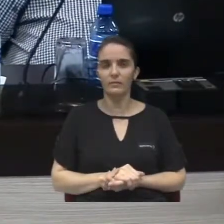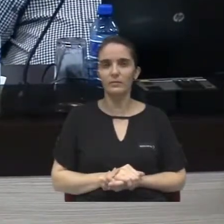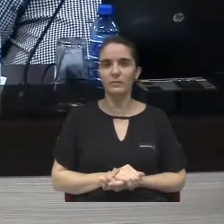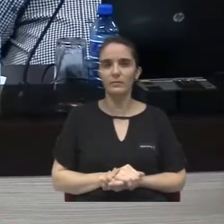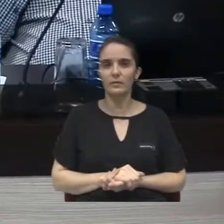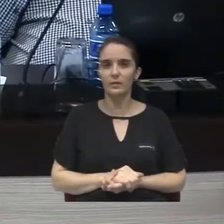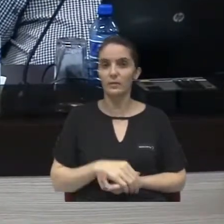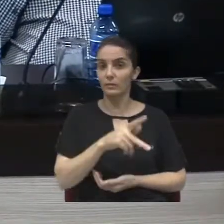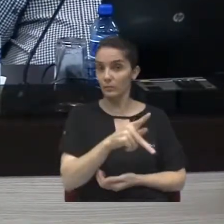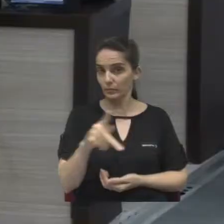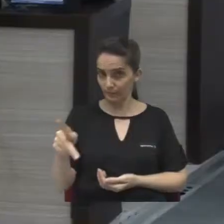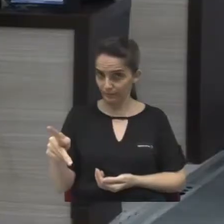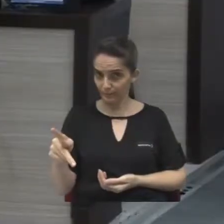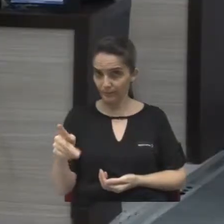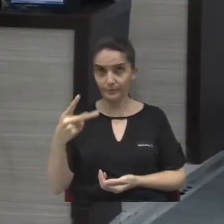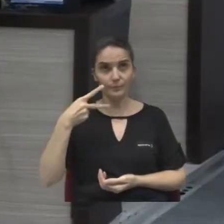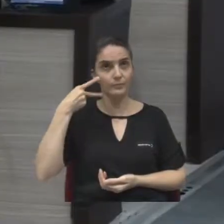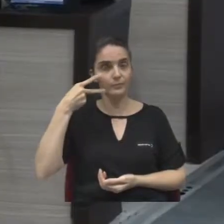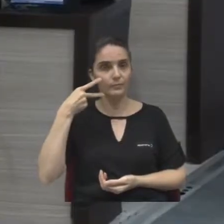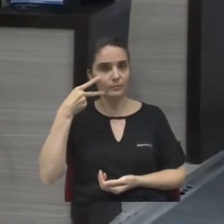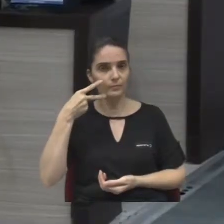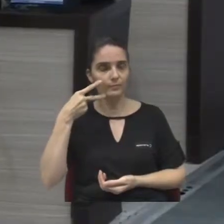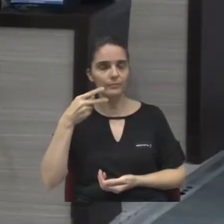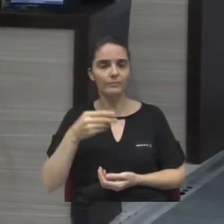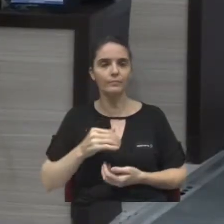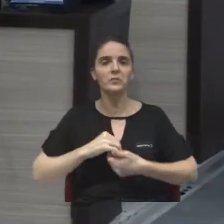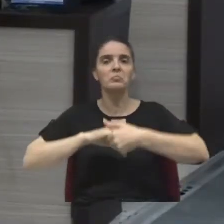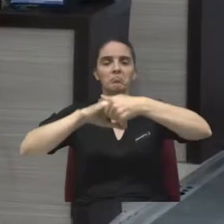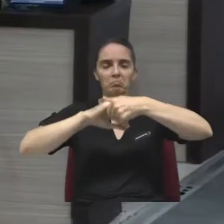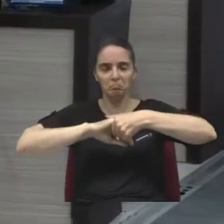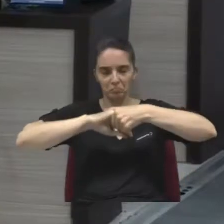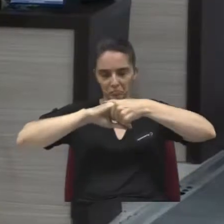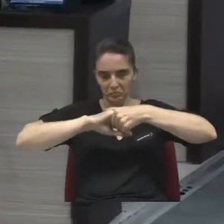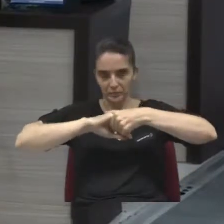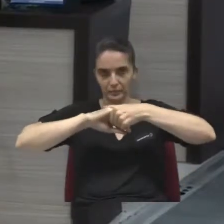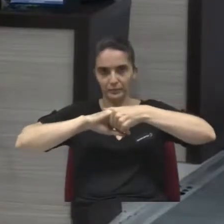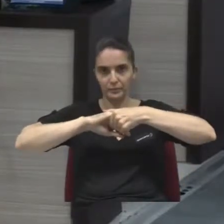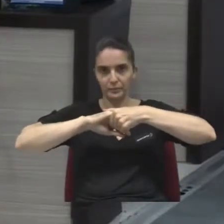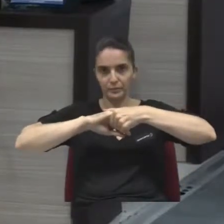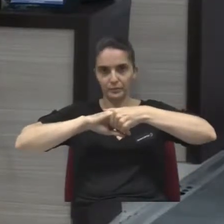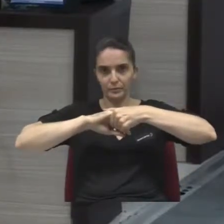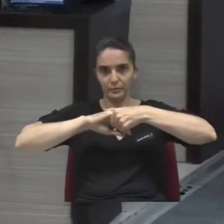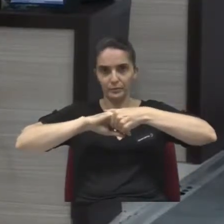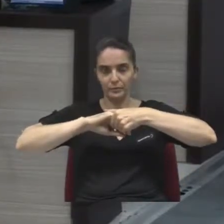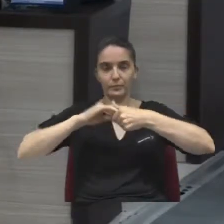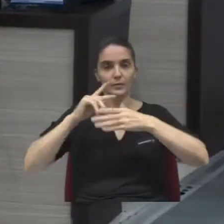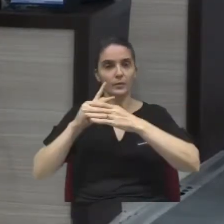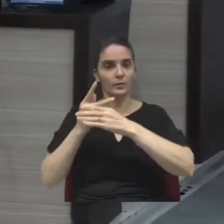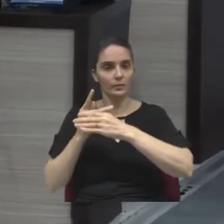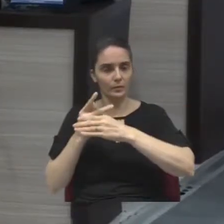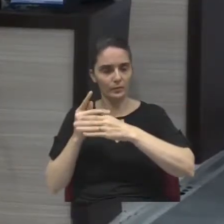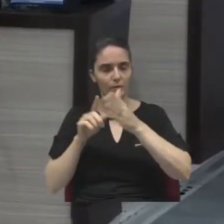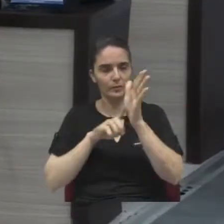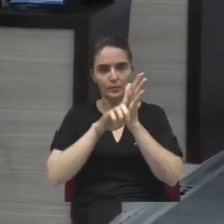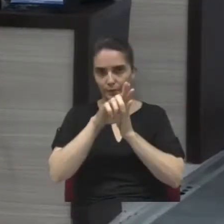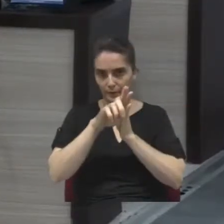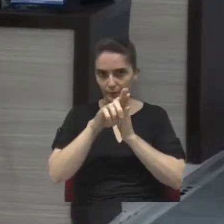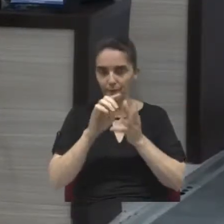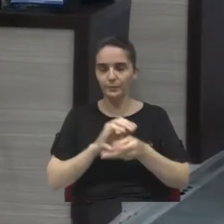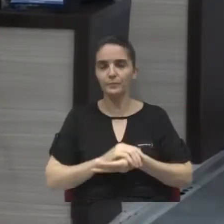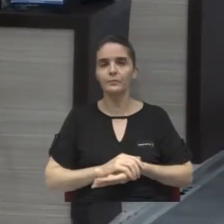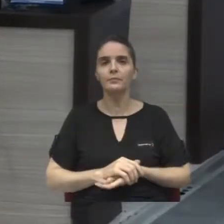Senhor presidente, nobres pares, quero aqui parabenizar o vereador Helder pelo requerimento,